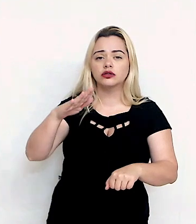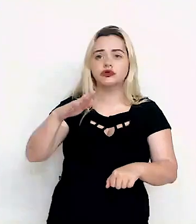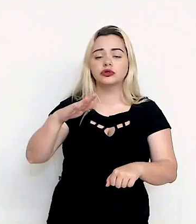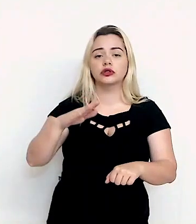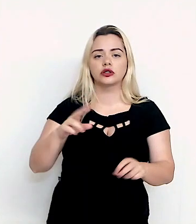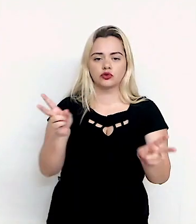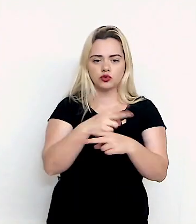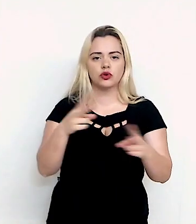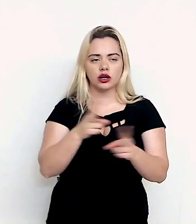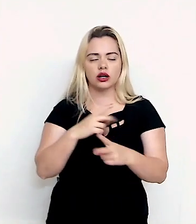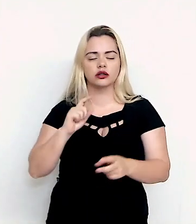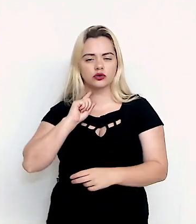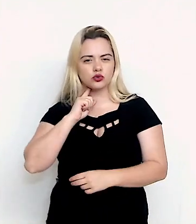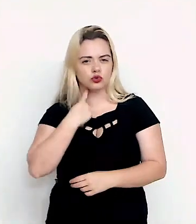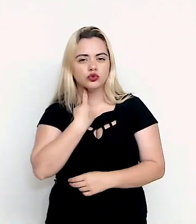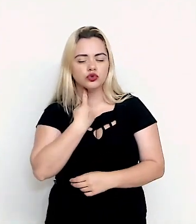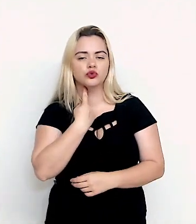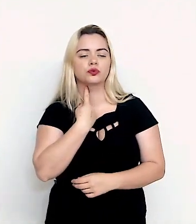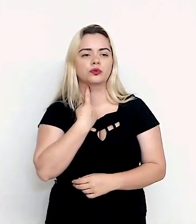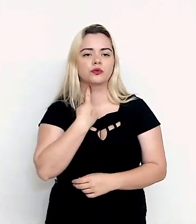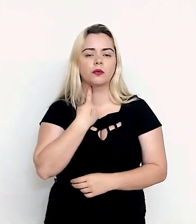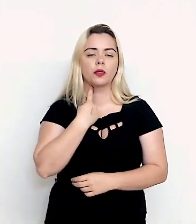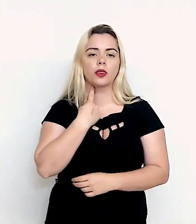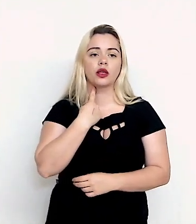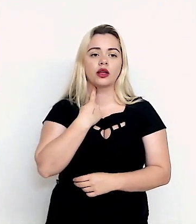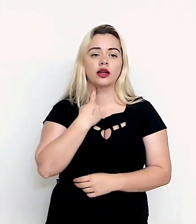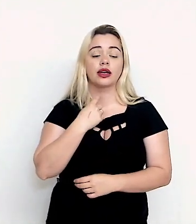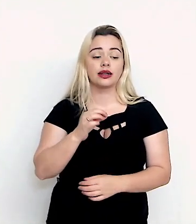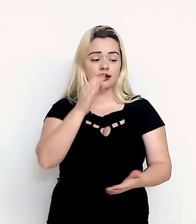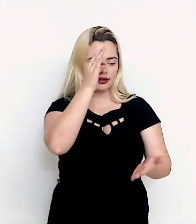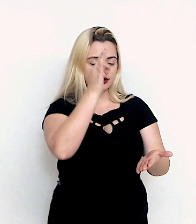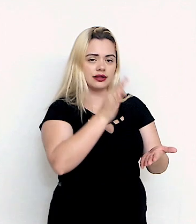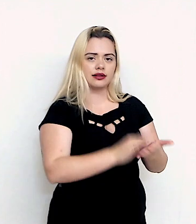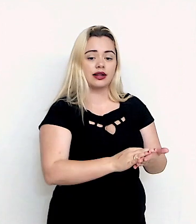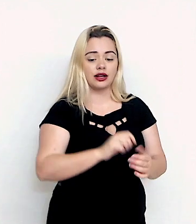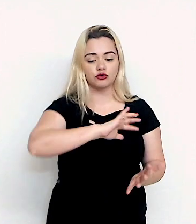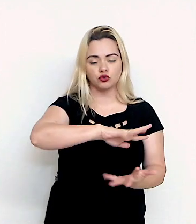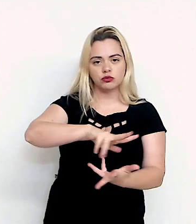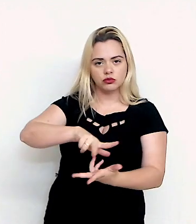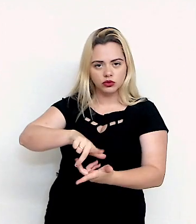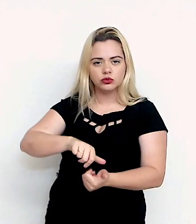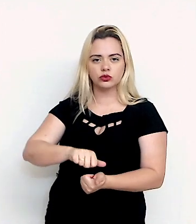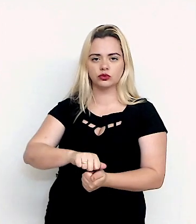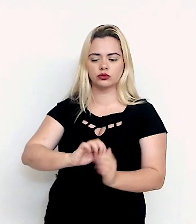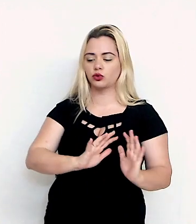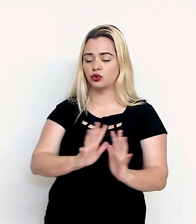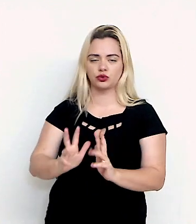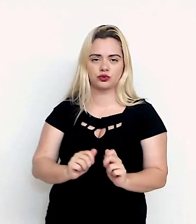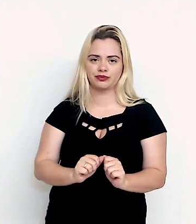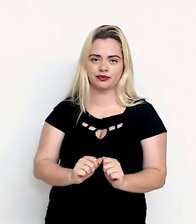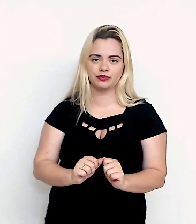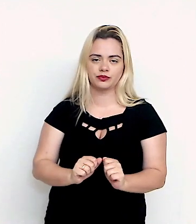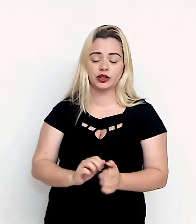dos gases de efeito estufa aqui é hiper concentrado na atmosfera é a